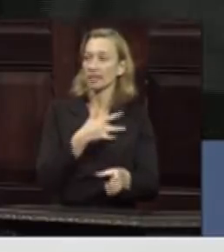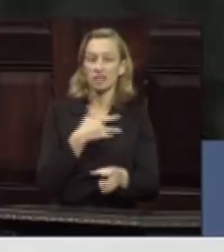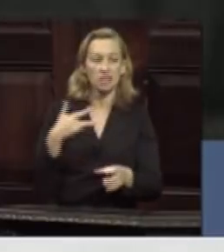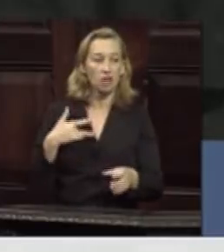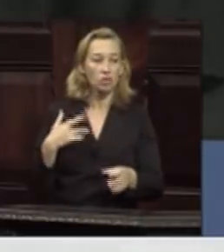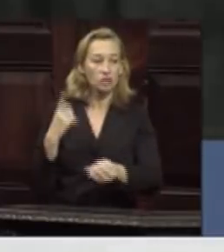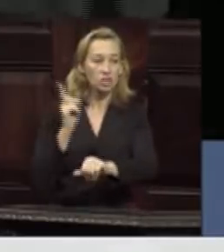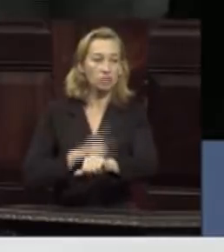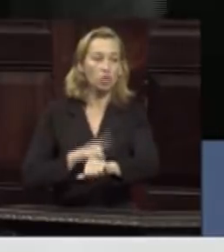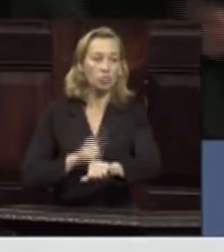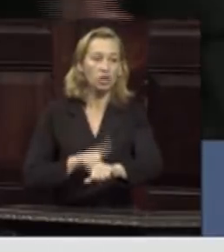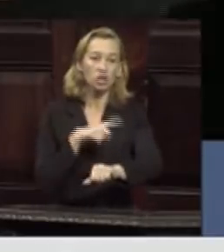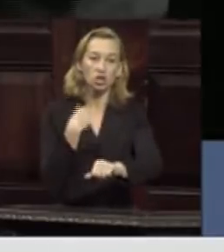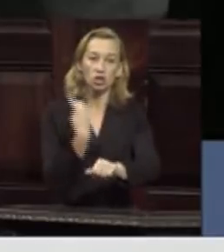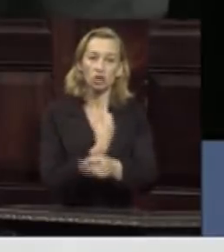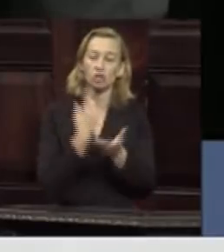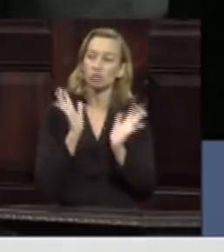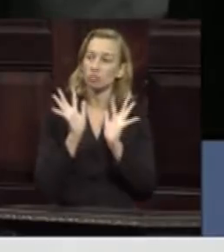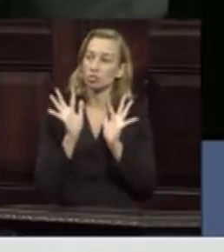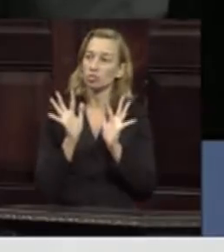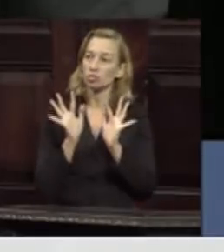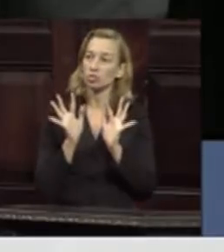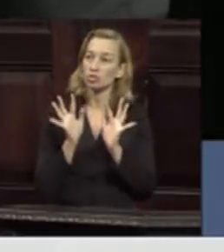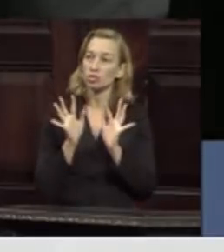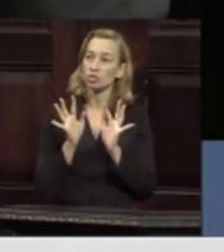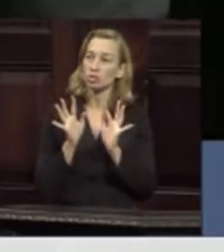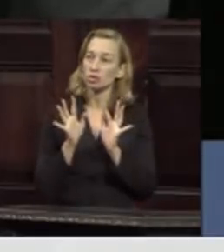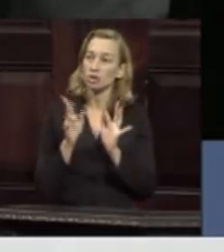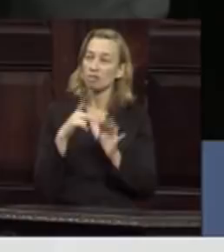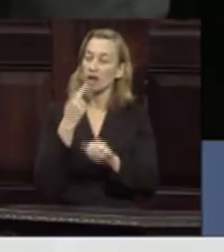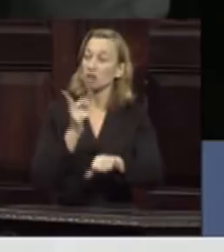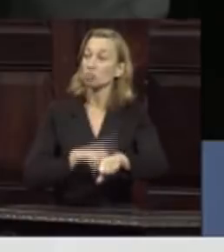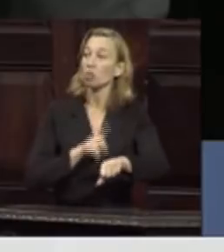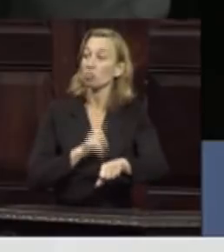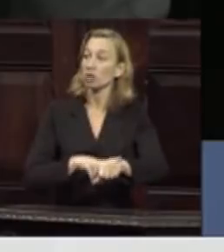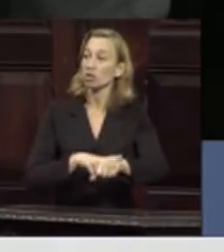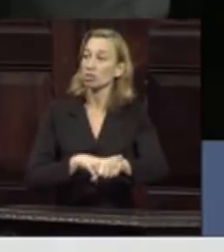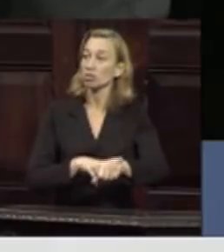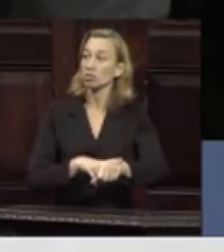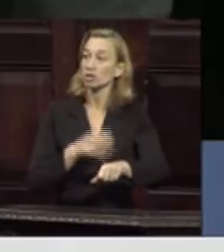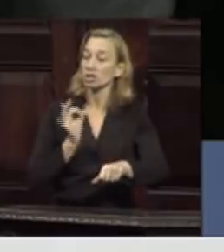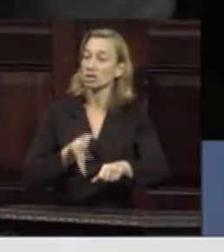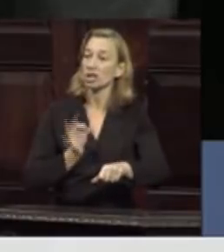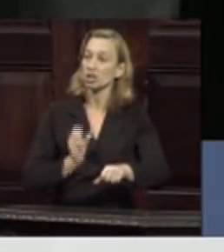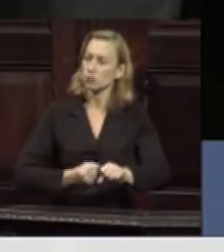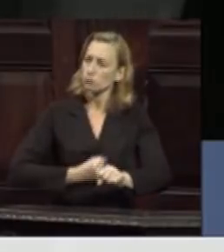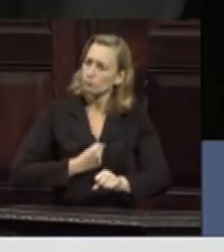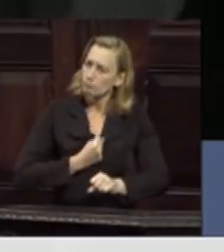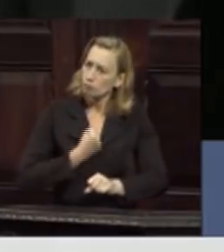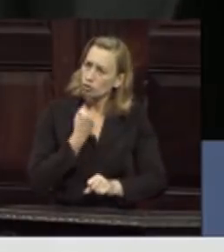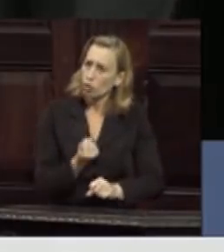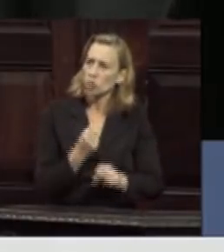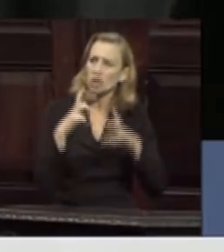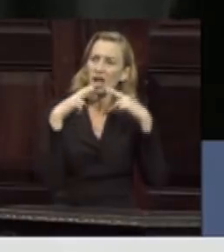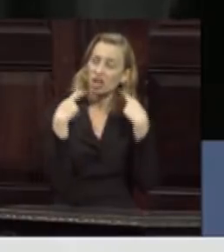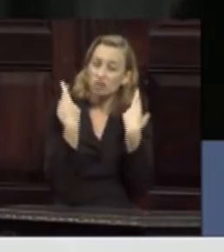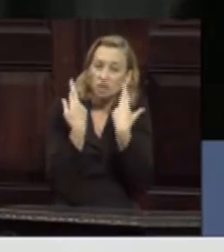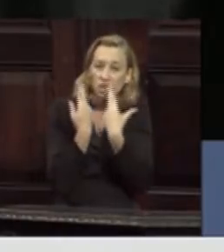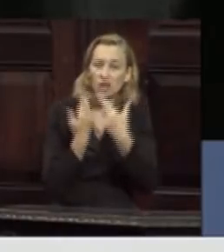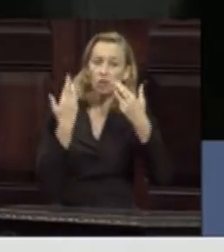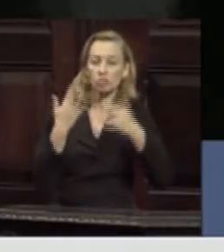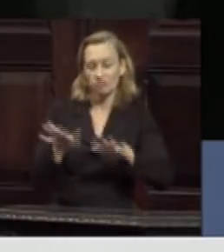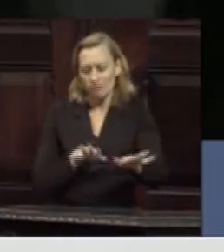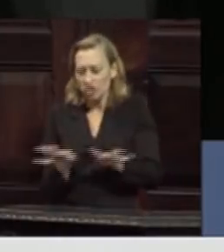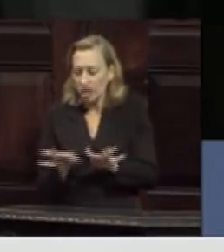a gente está chegando na hora decisiva, graças a muito esforço, muita reunião, muita